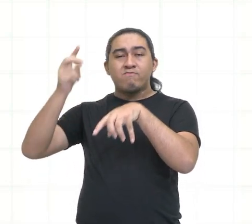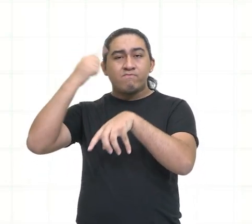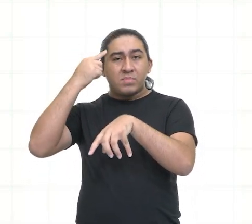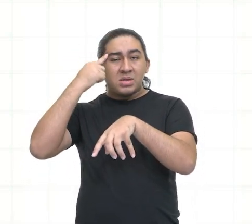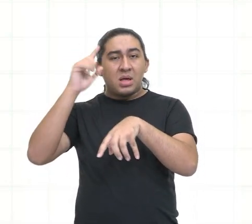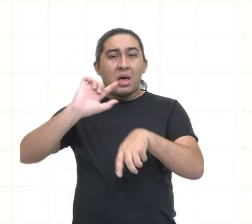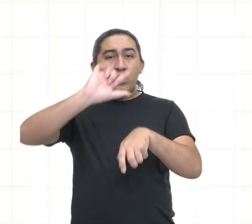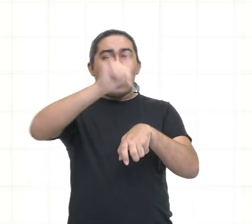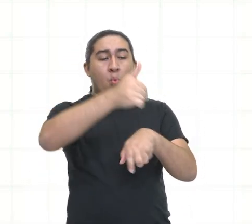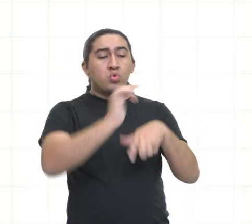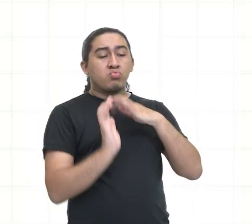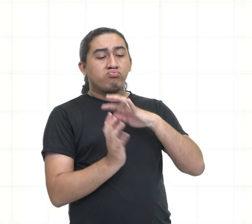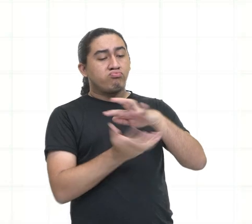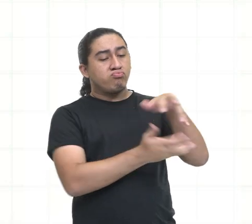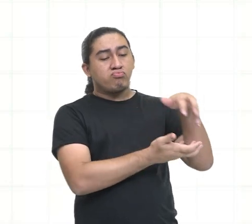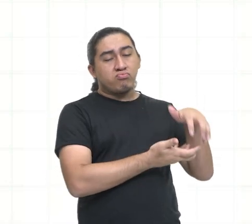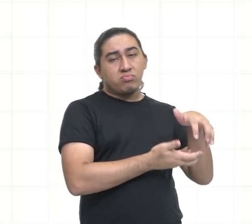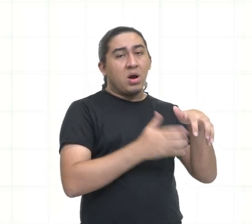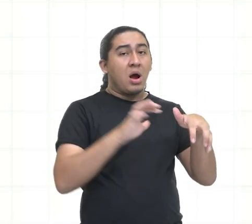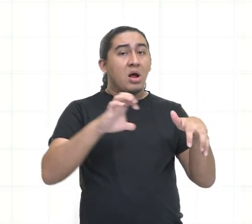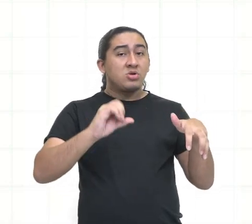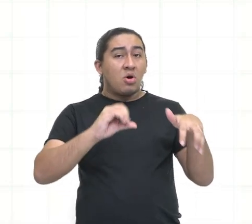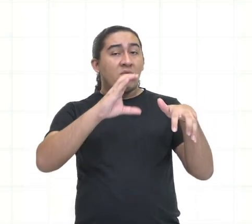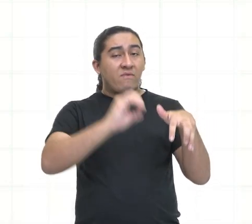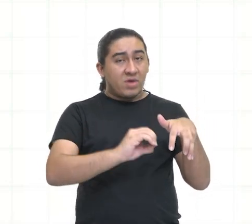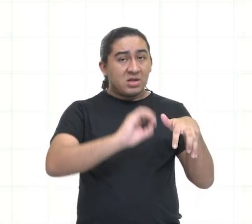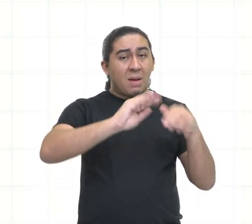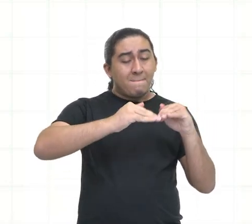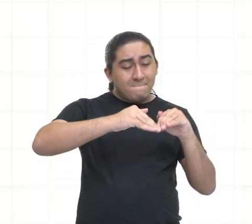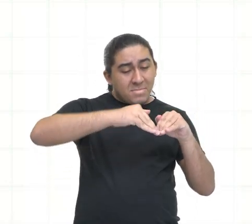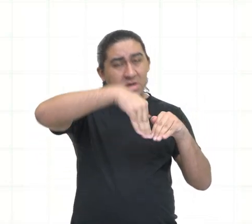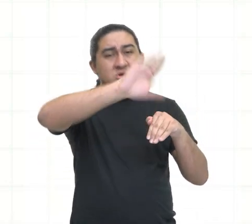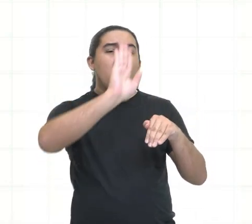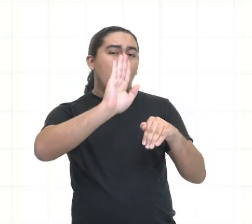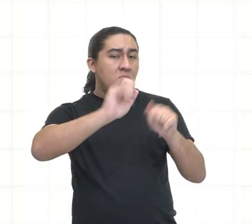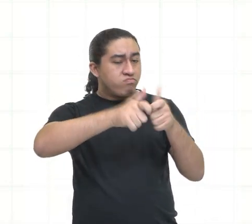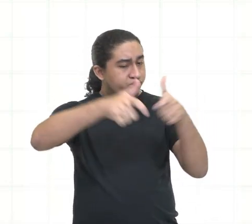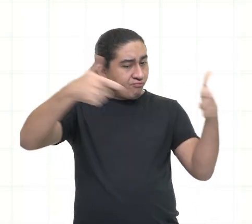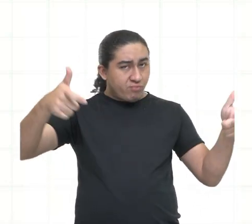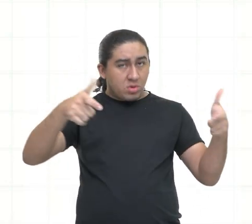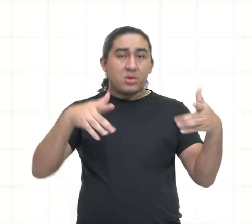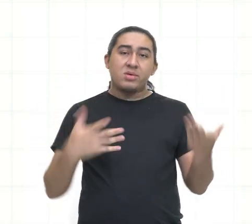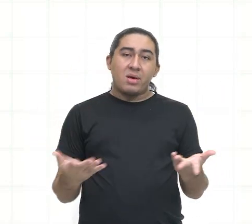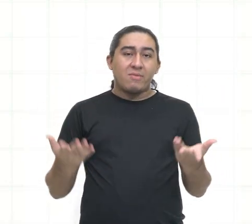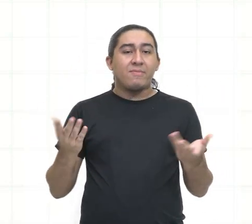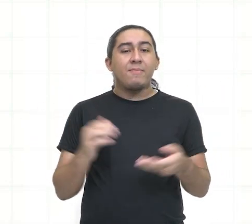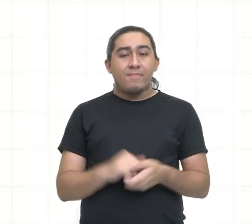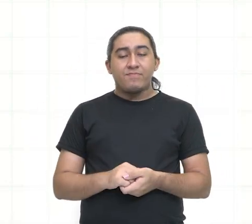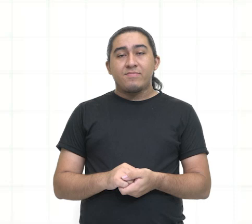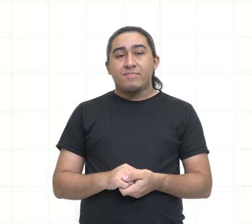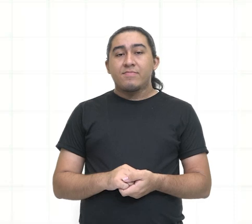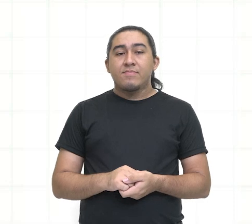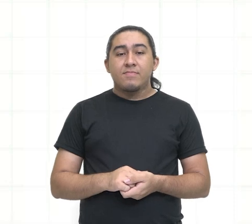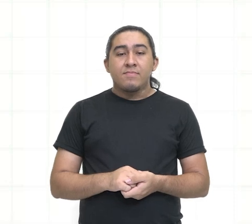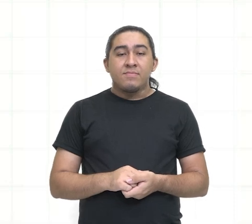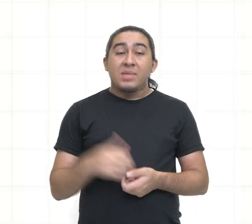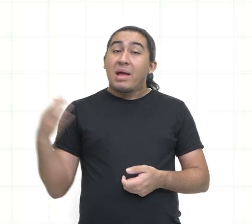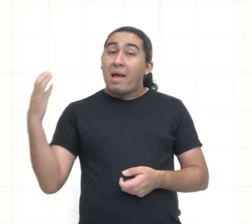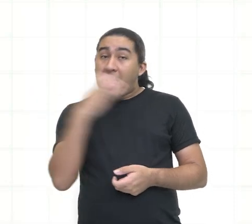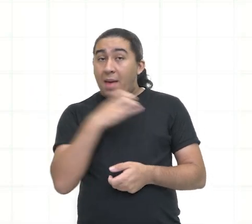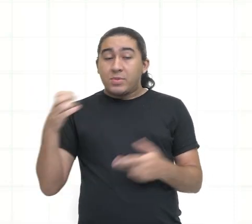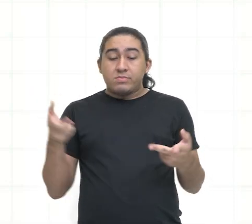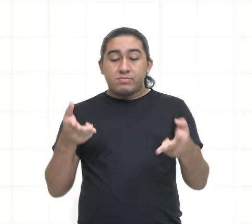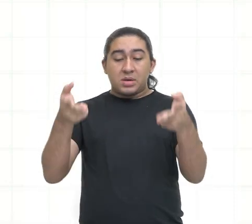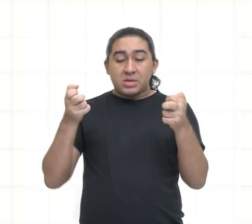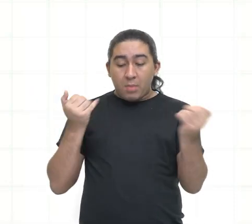elemento espacial 90 vezes maior que Júpiter. Então não precisa se esforçar muito para